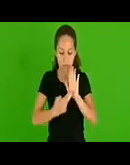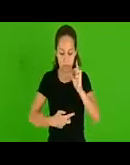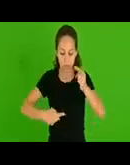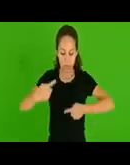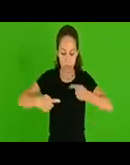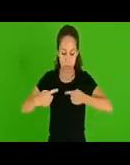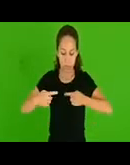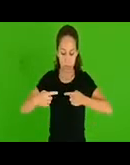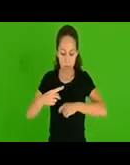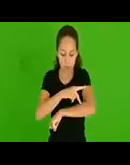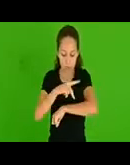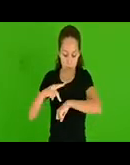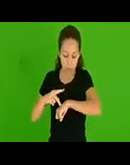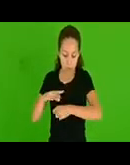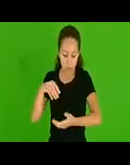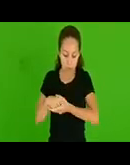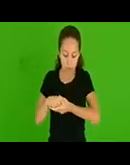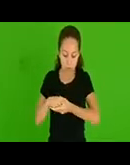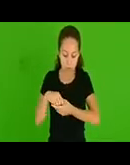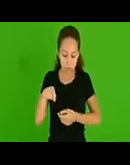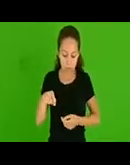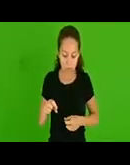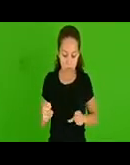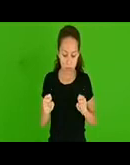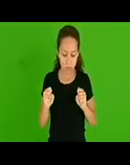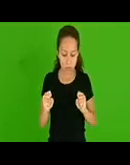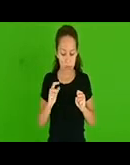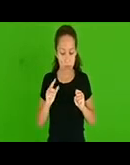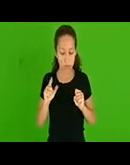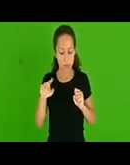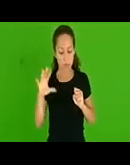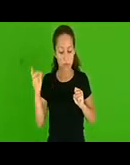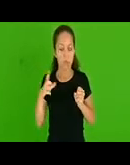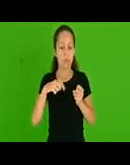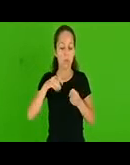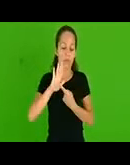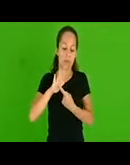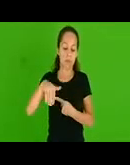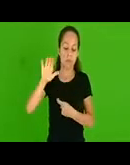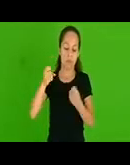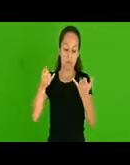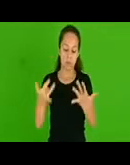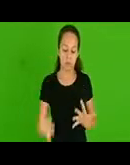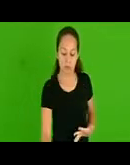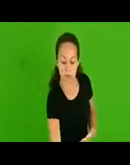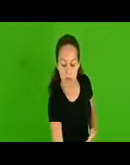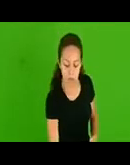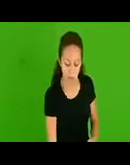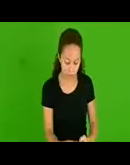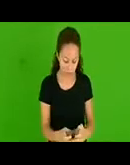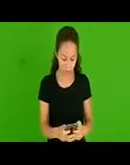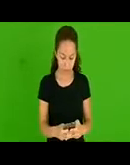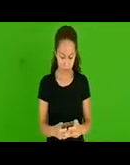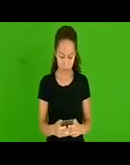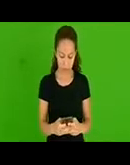pela comunidade escolar, pode trazer mais clareza sobre, né, o que que é a educação, o